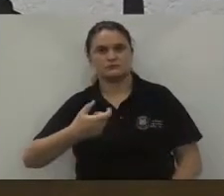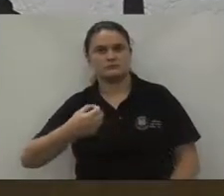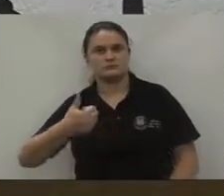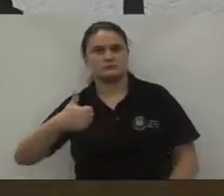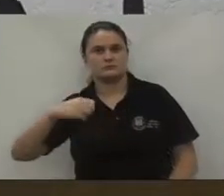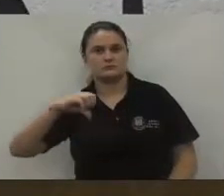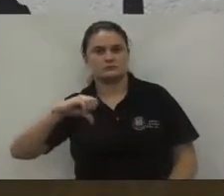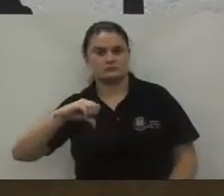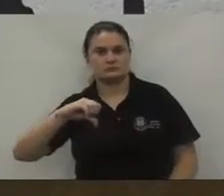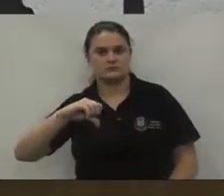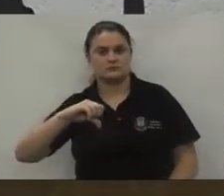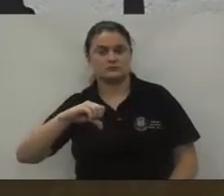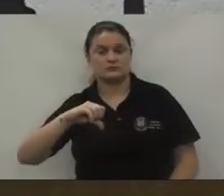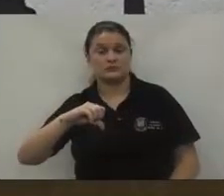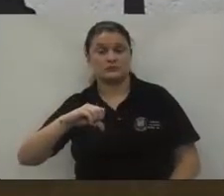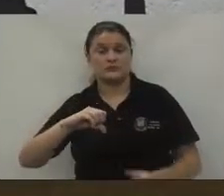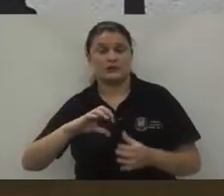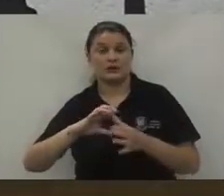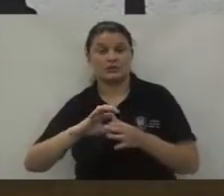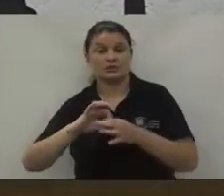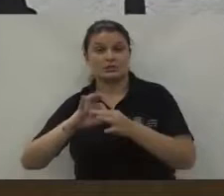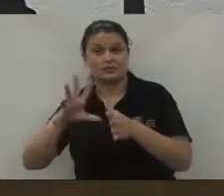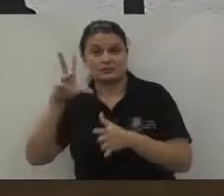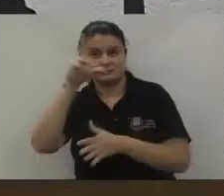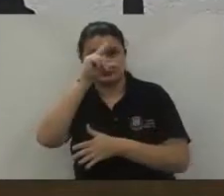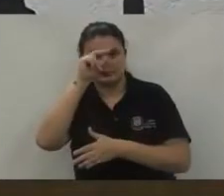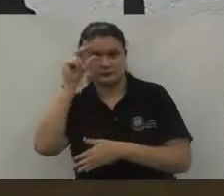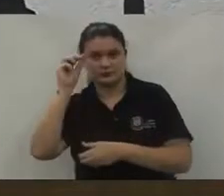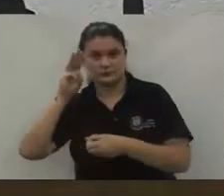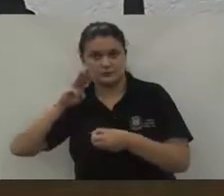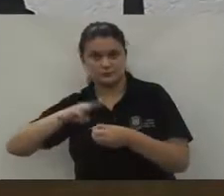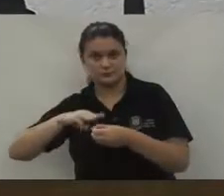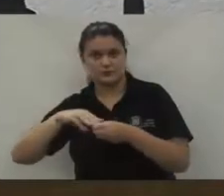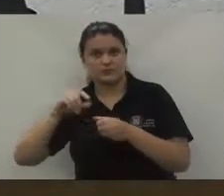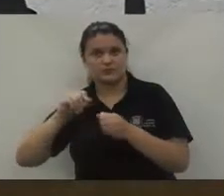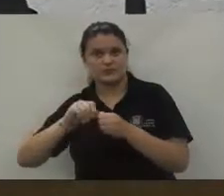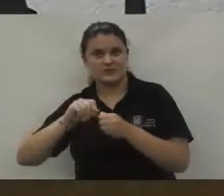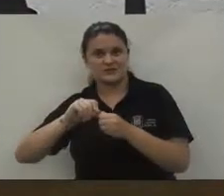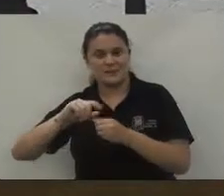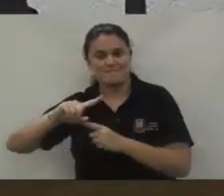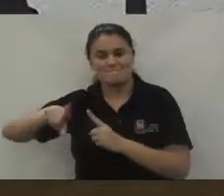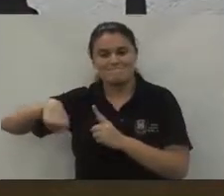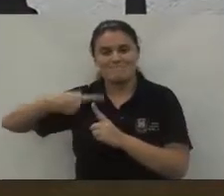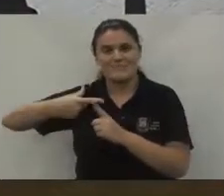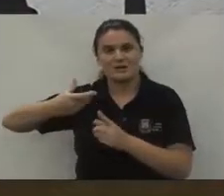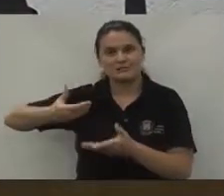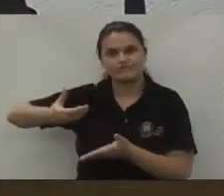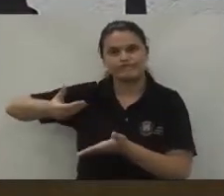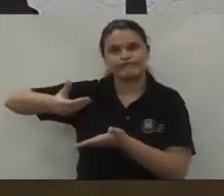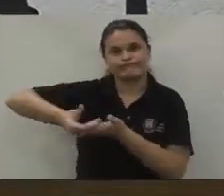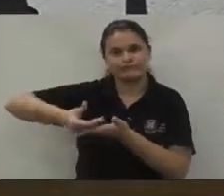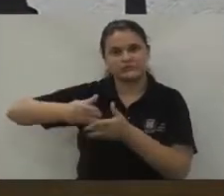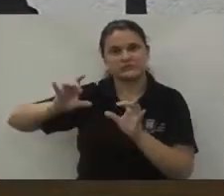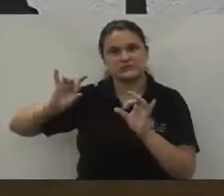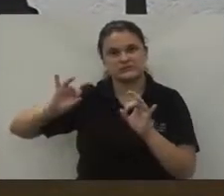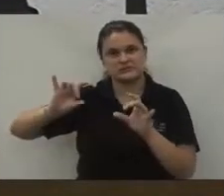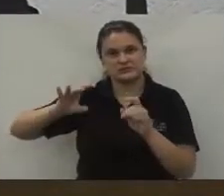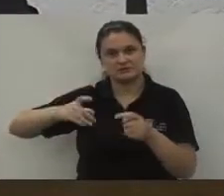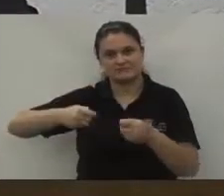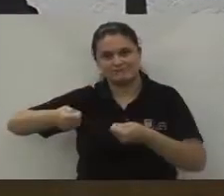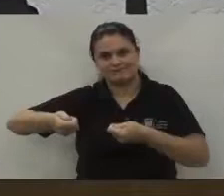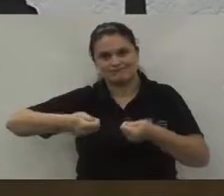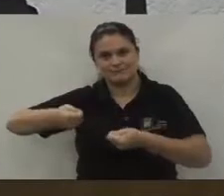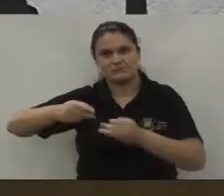4/2019. Autoriza o Executivo Municipal a efetuar a abertura de crédito adicional especial no